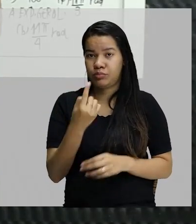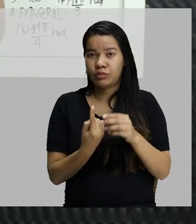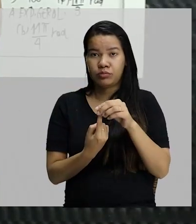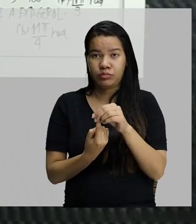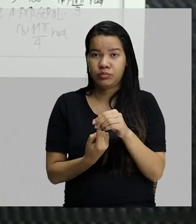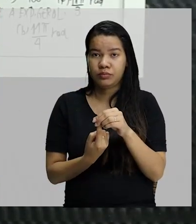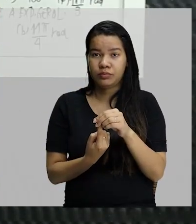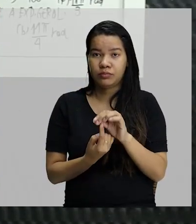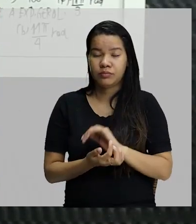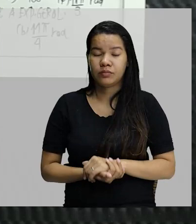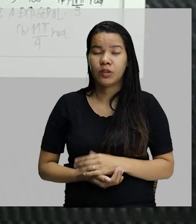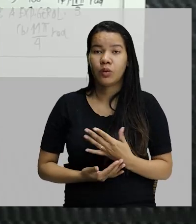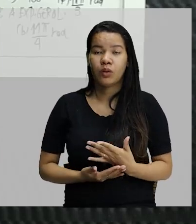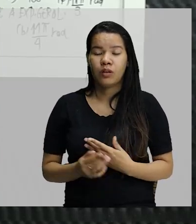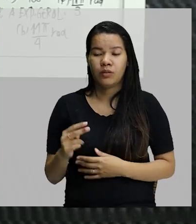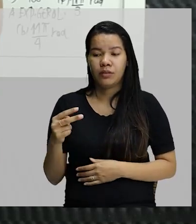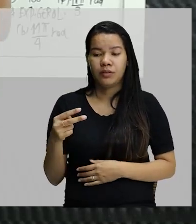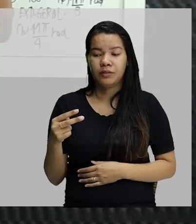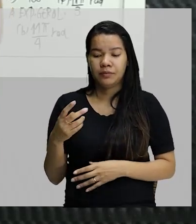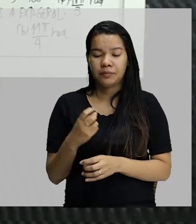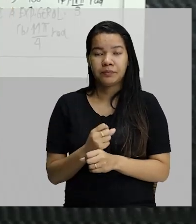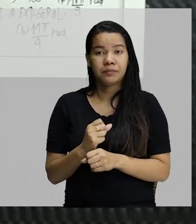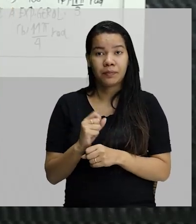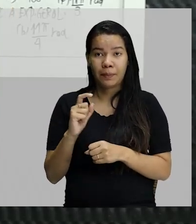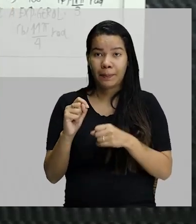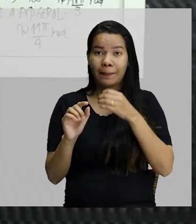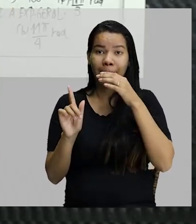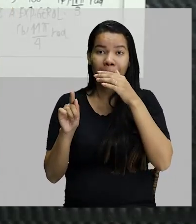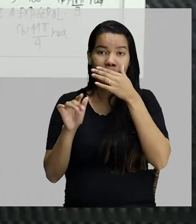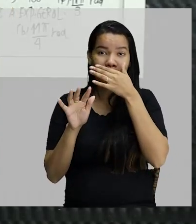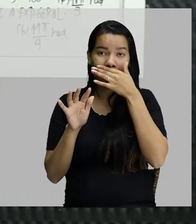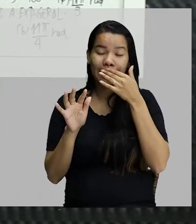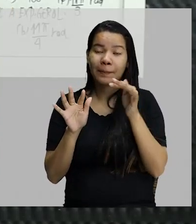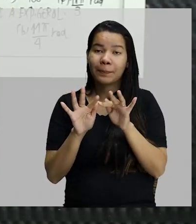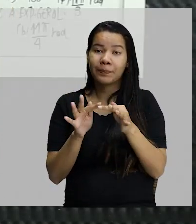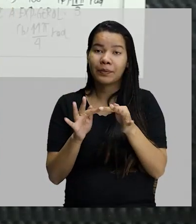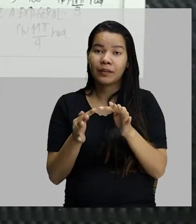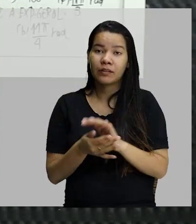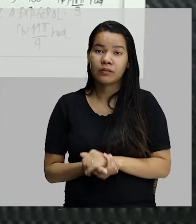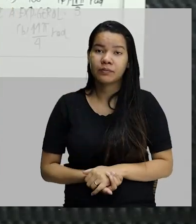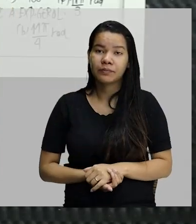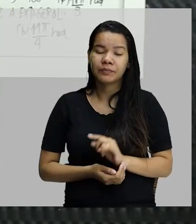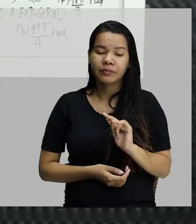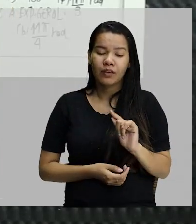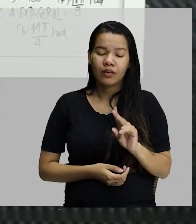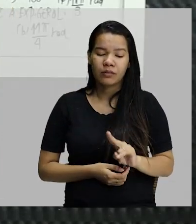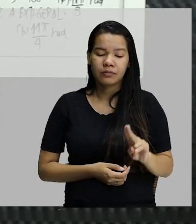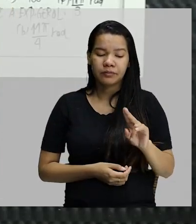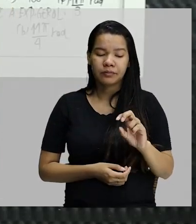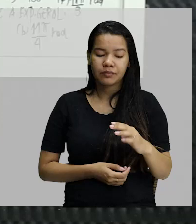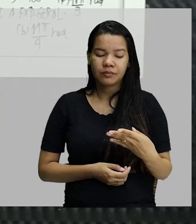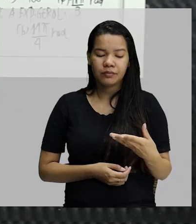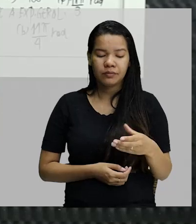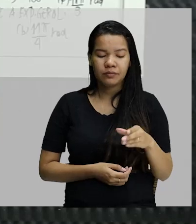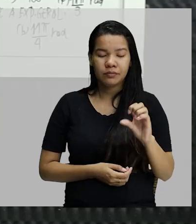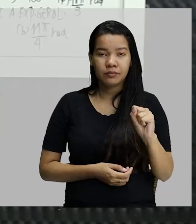galera, o cálculo é bastante simples. Você vai fazer o seguinte, ó, vou pegar aqui o